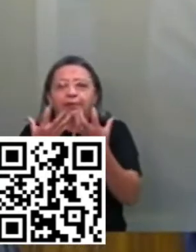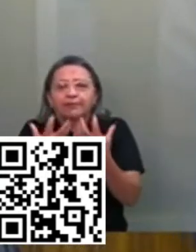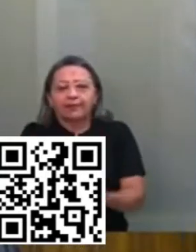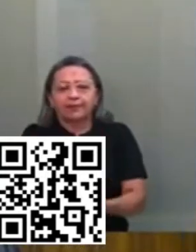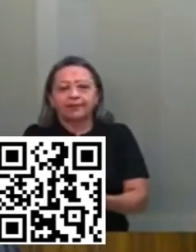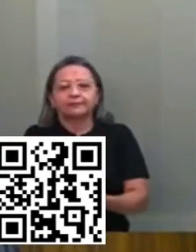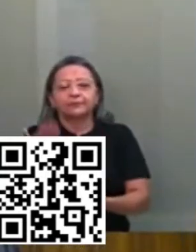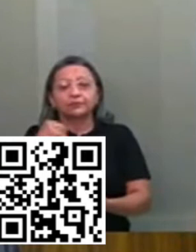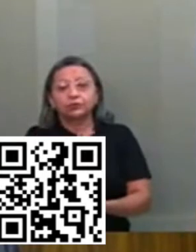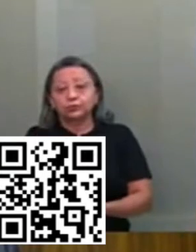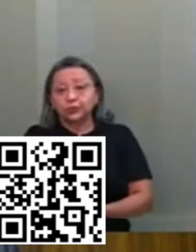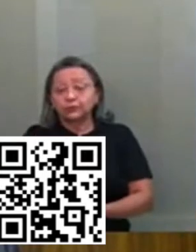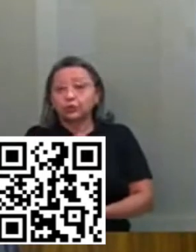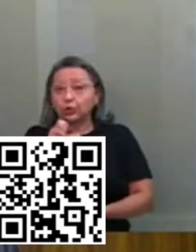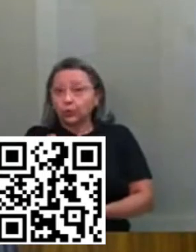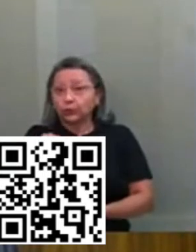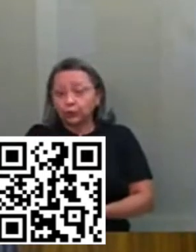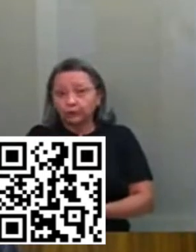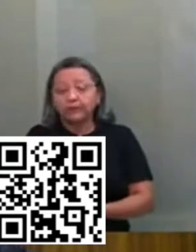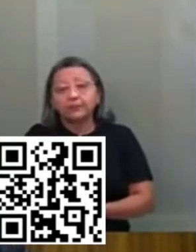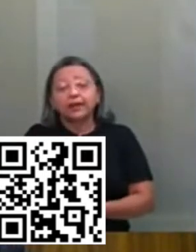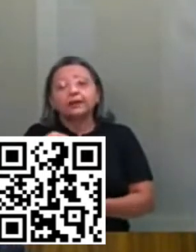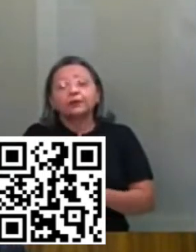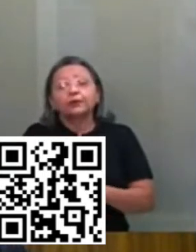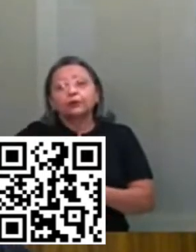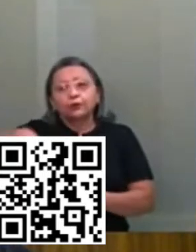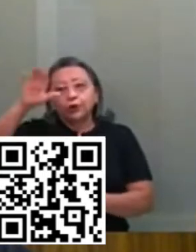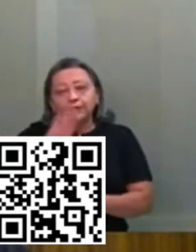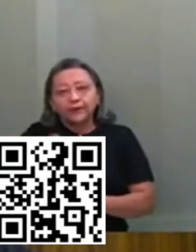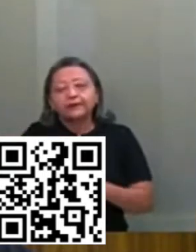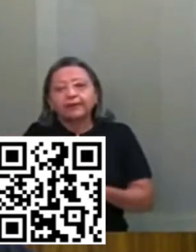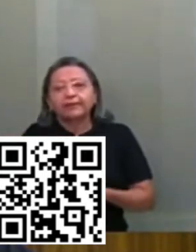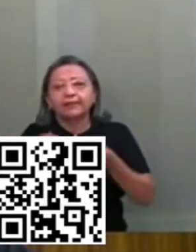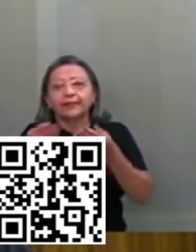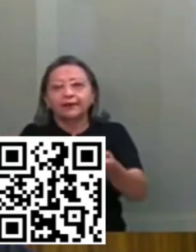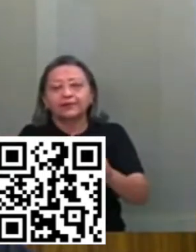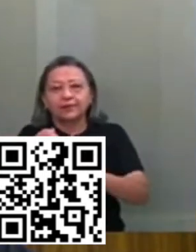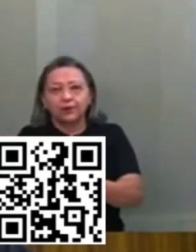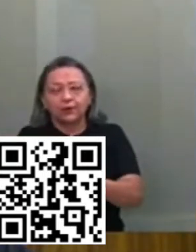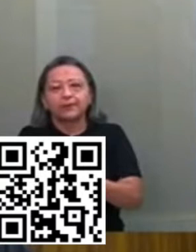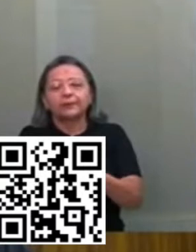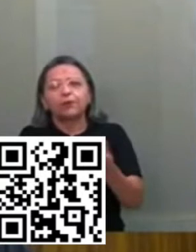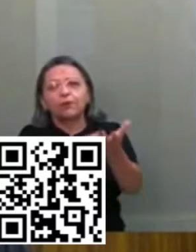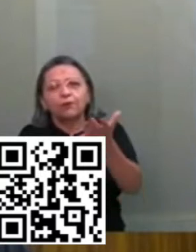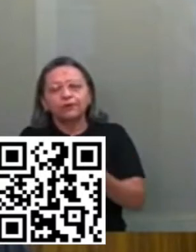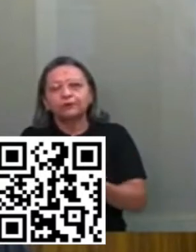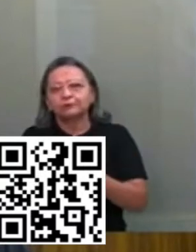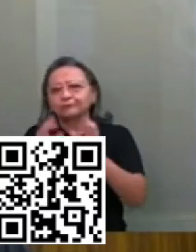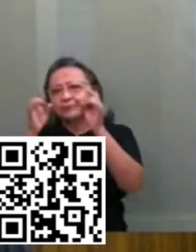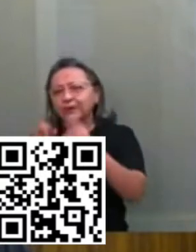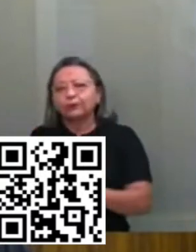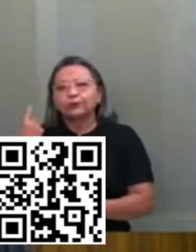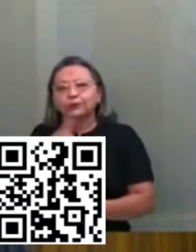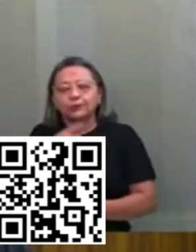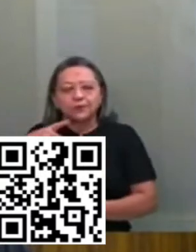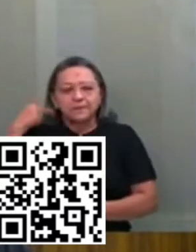dias 8 e 9, estarei no Nordeste com o Rogério Marinho, fazendo essas entregas, onde eu convido, em especial, os